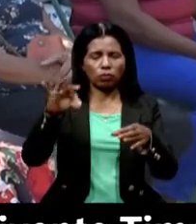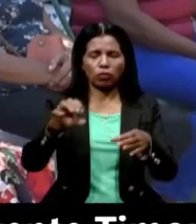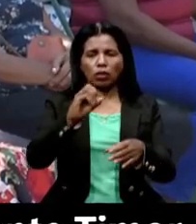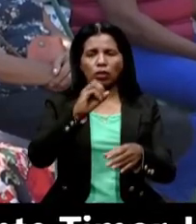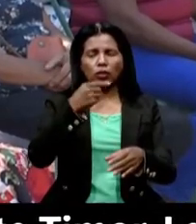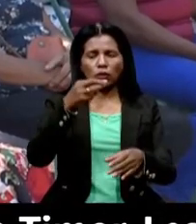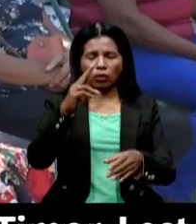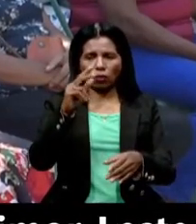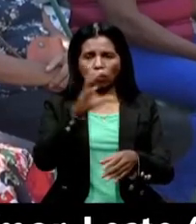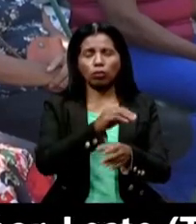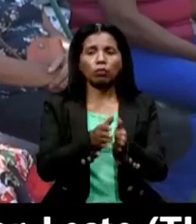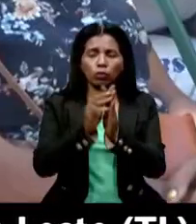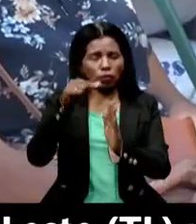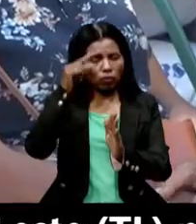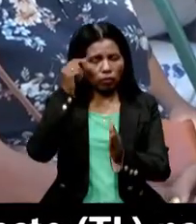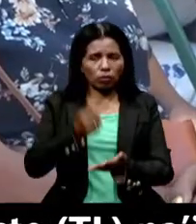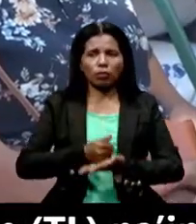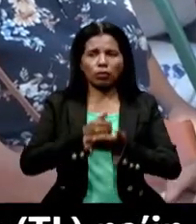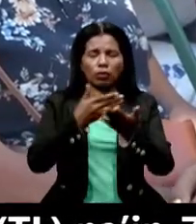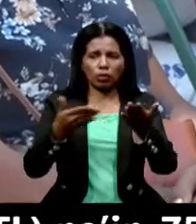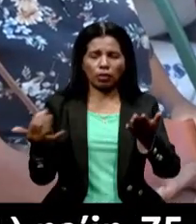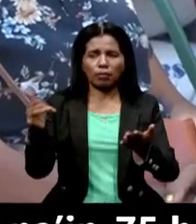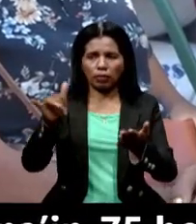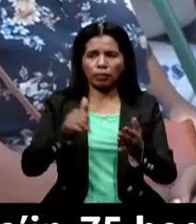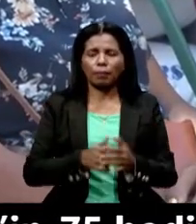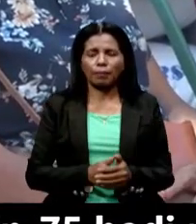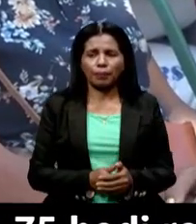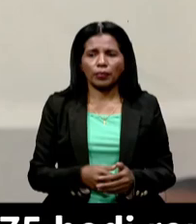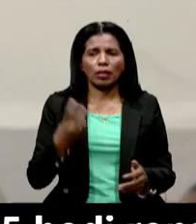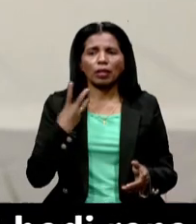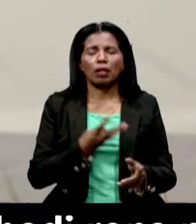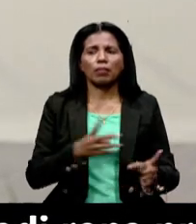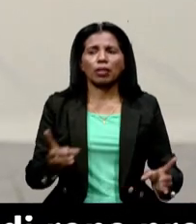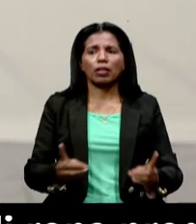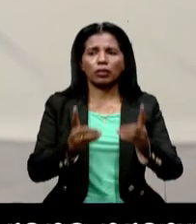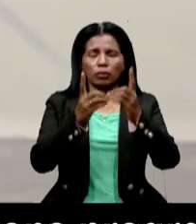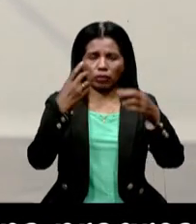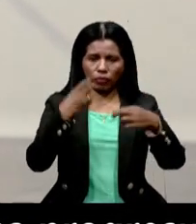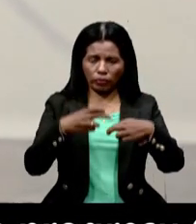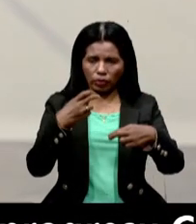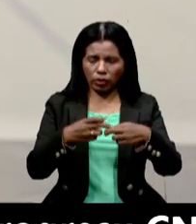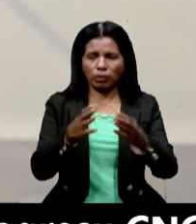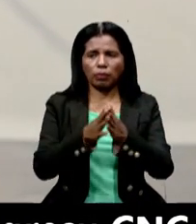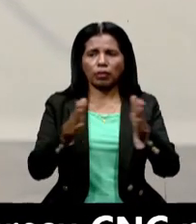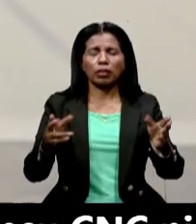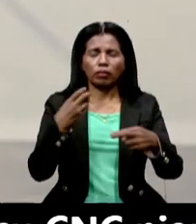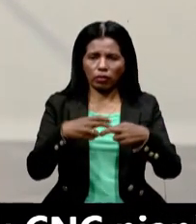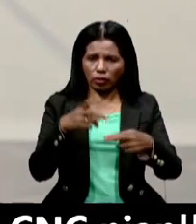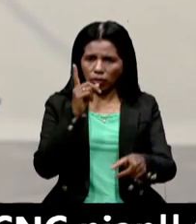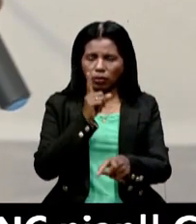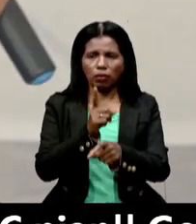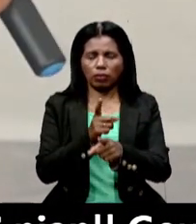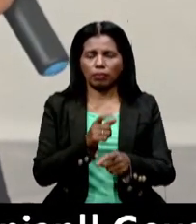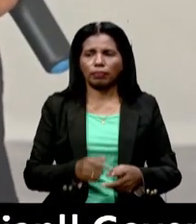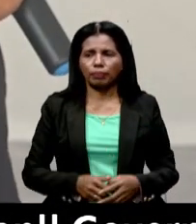husu governo a tu apoio equipamento ba sira. Ami a soro dificuldade nebe que suser tebes.